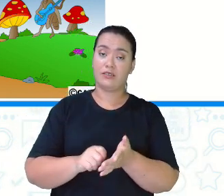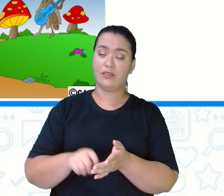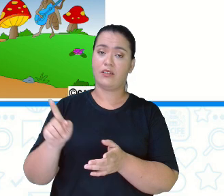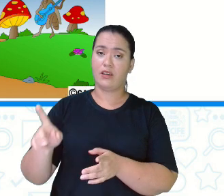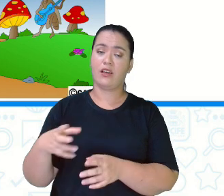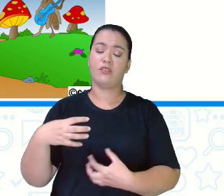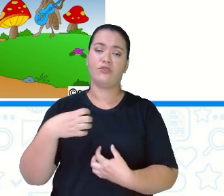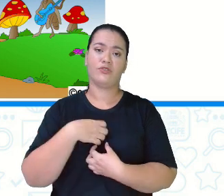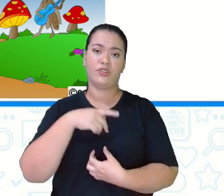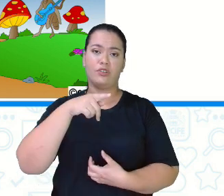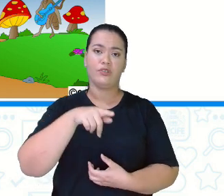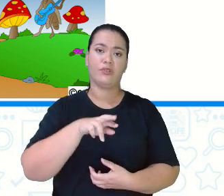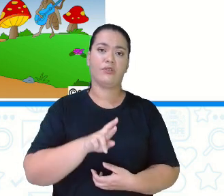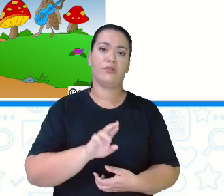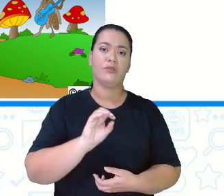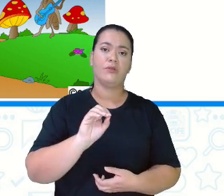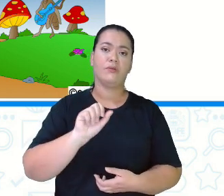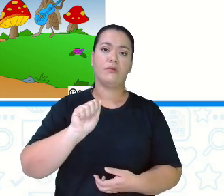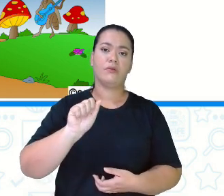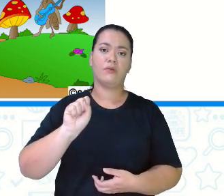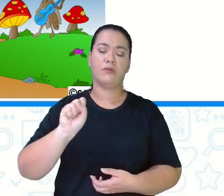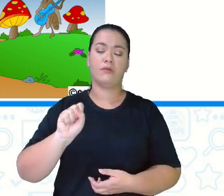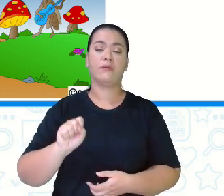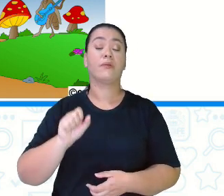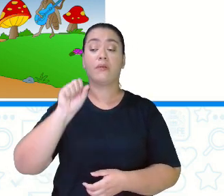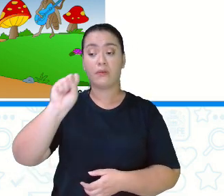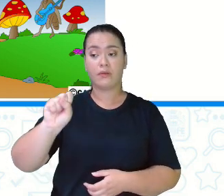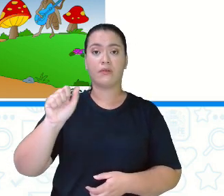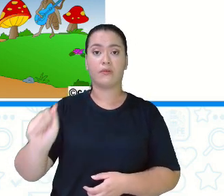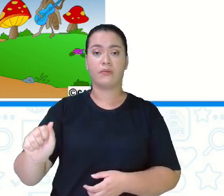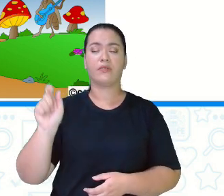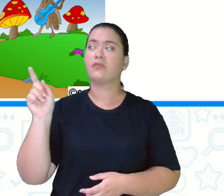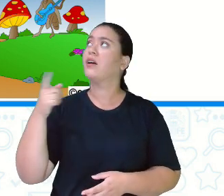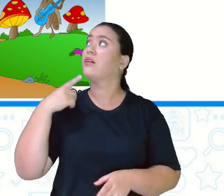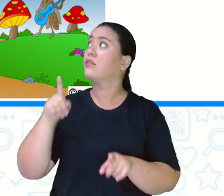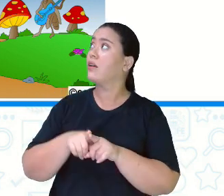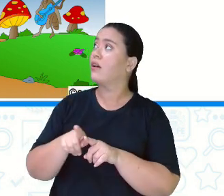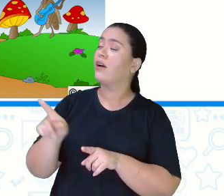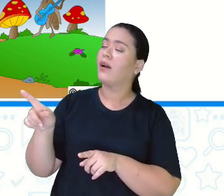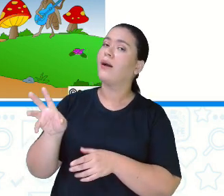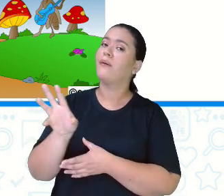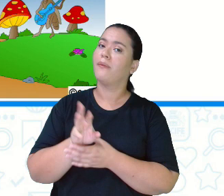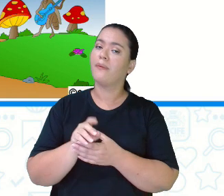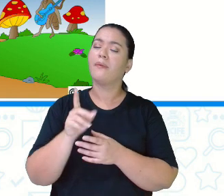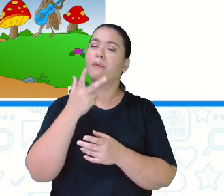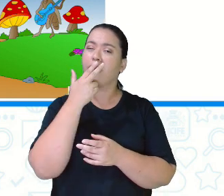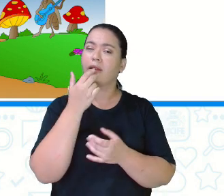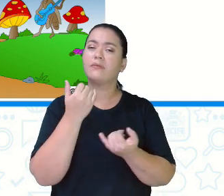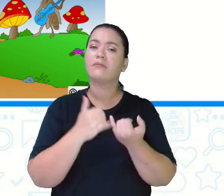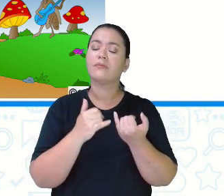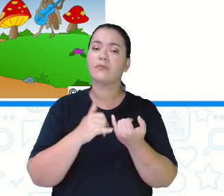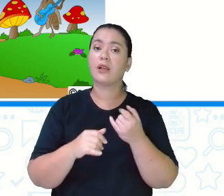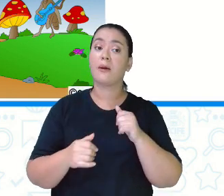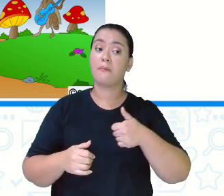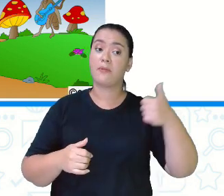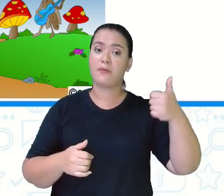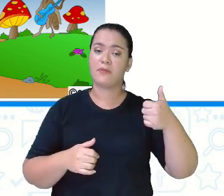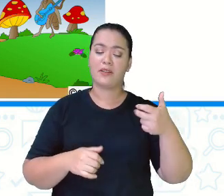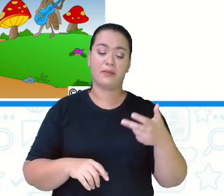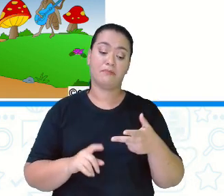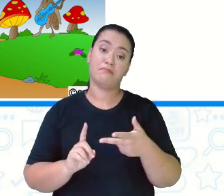prosa, parágrafos, texto corrido, então já tem uma semelhança com a primeira. Mas será que é